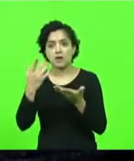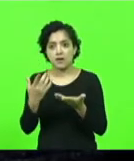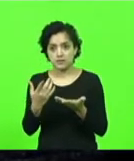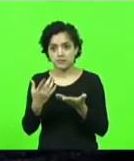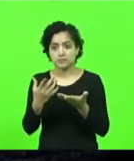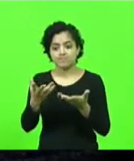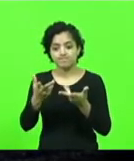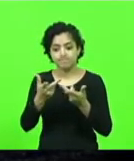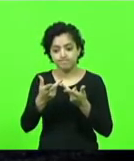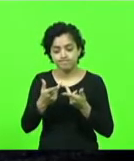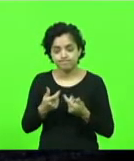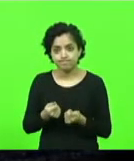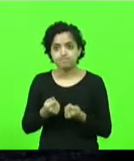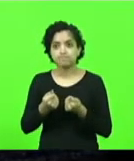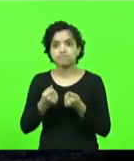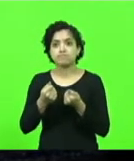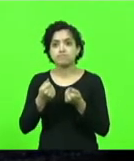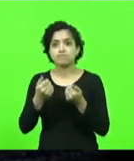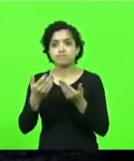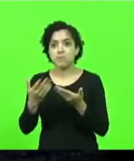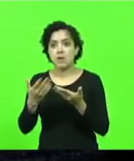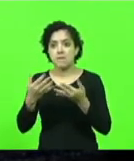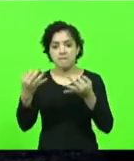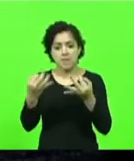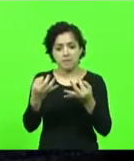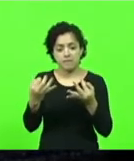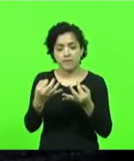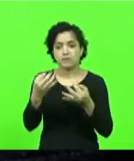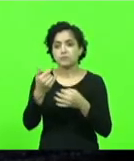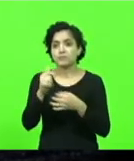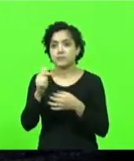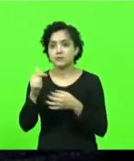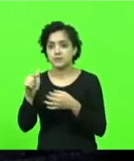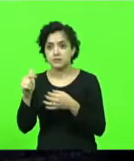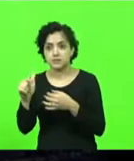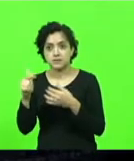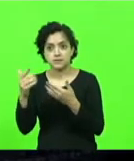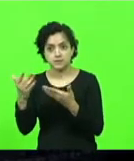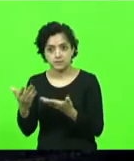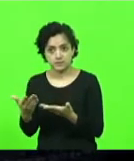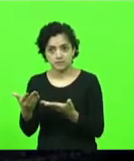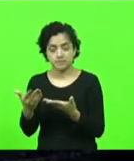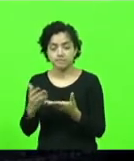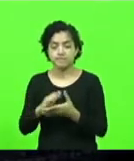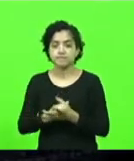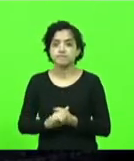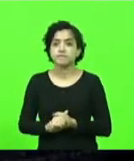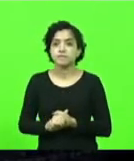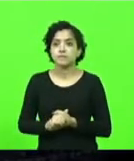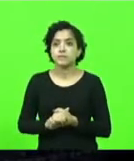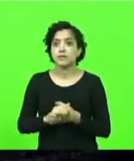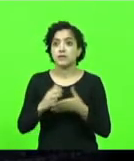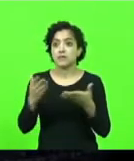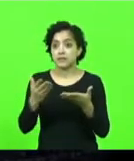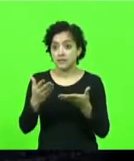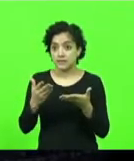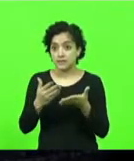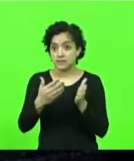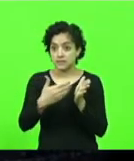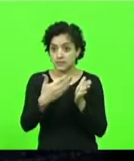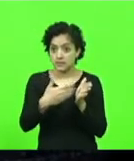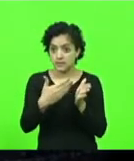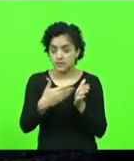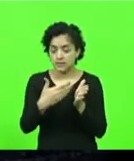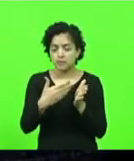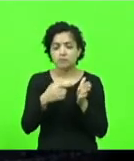o leitor não precisamos ser perfeitos para ser sensacionais o compõem este livro